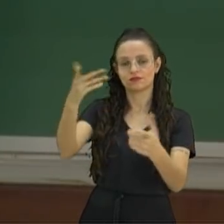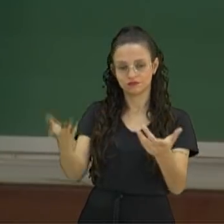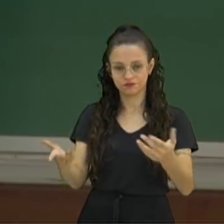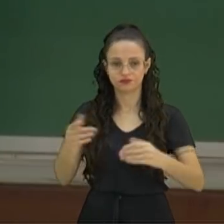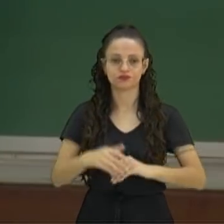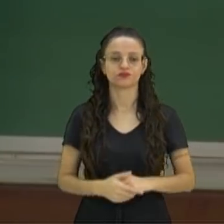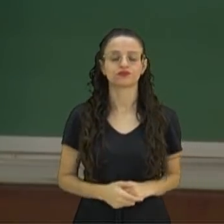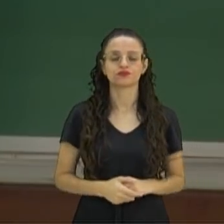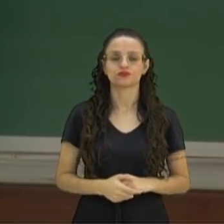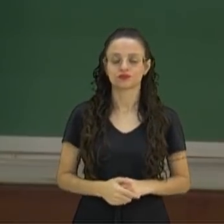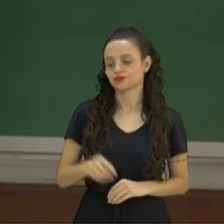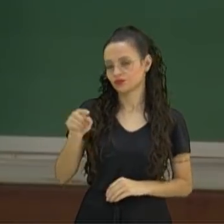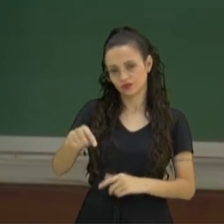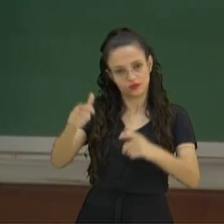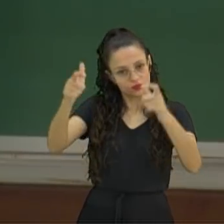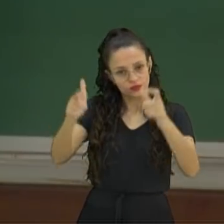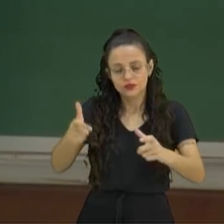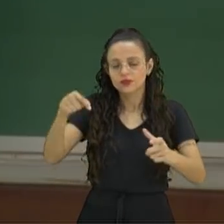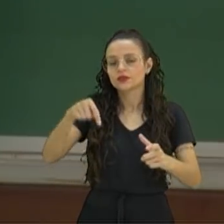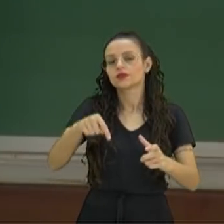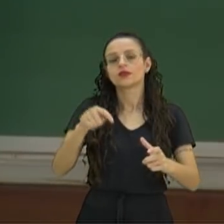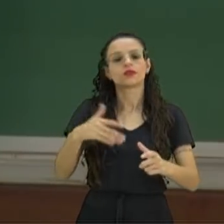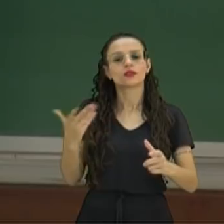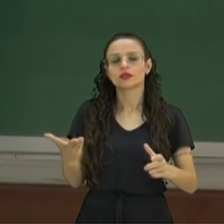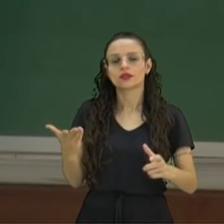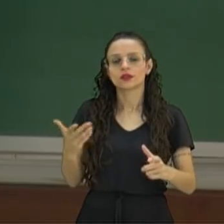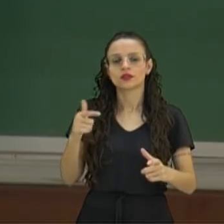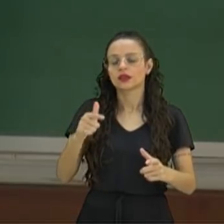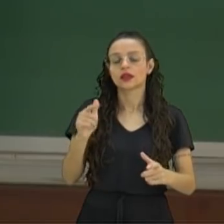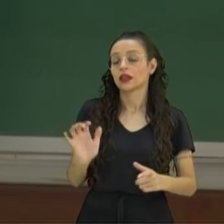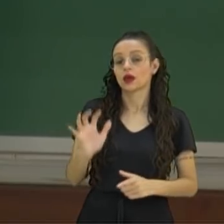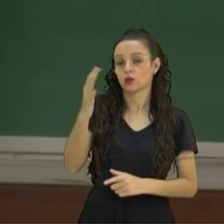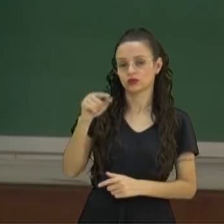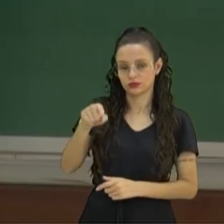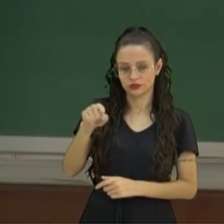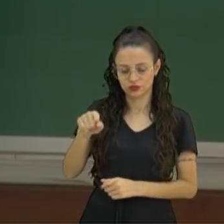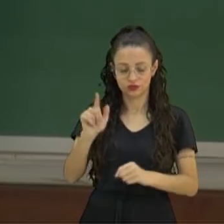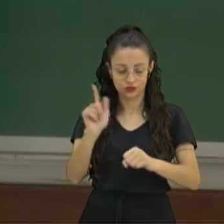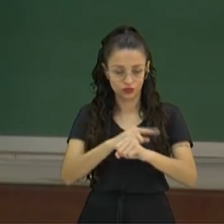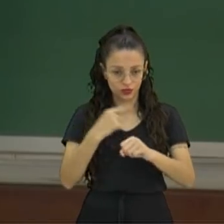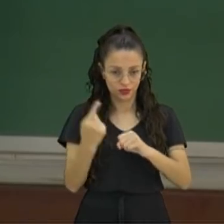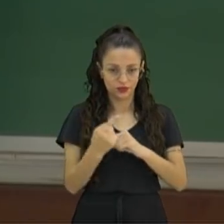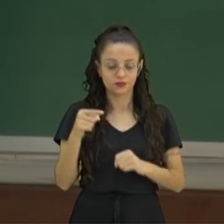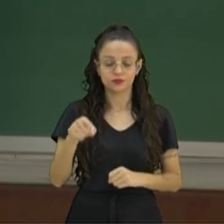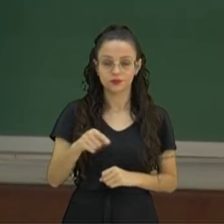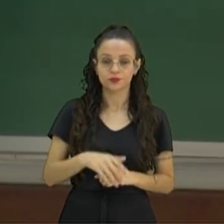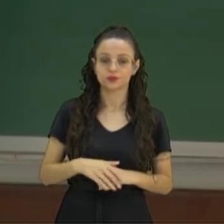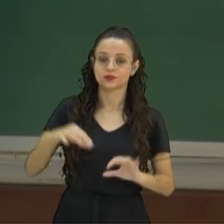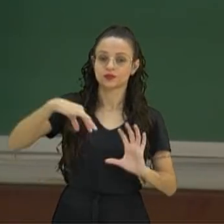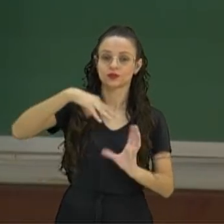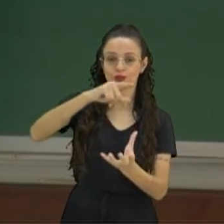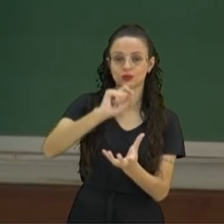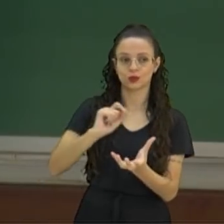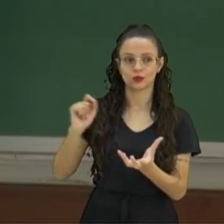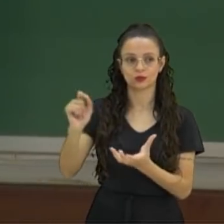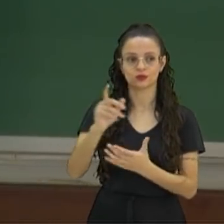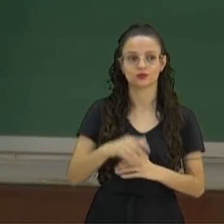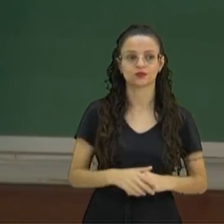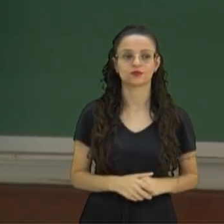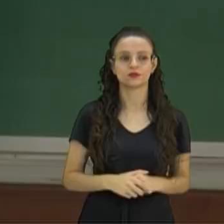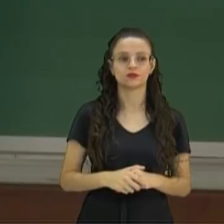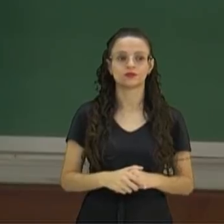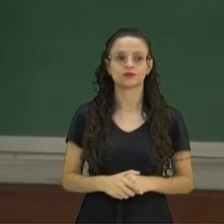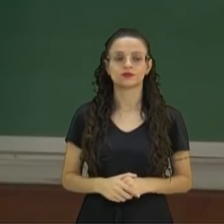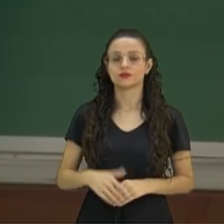daquele ponto, daquele lugar, daquele fenômeno geográfico no globo terrestre, ok?